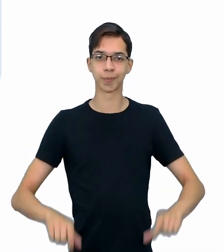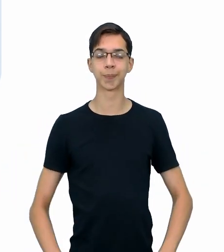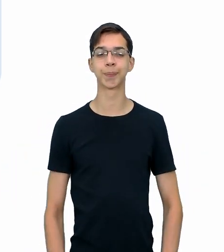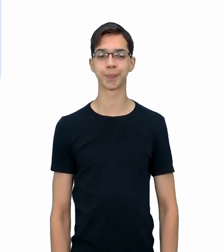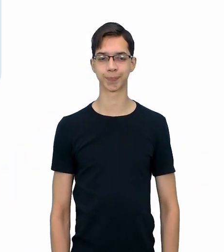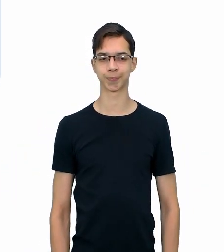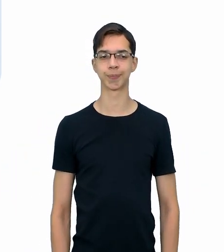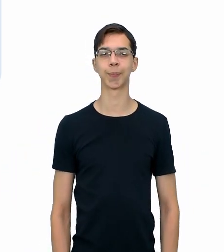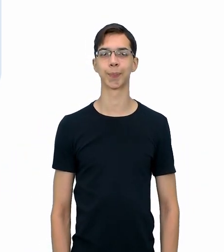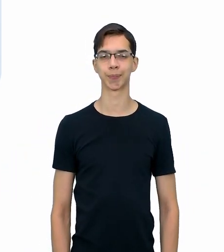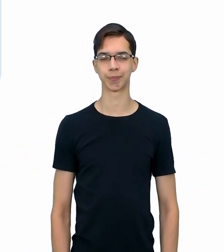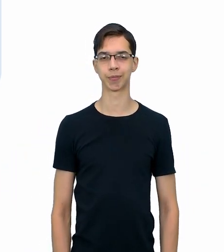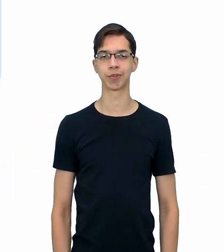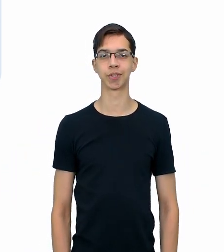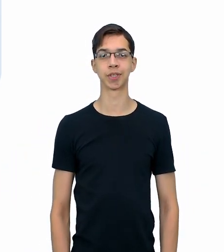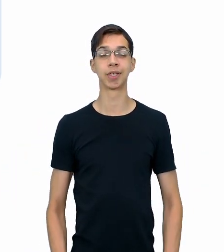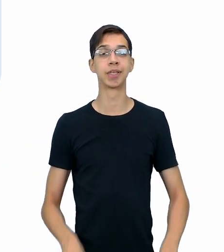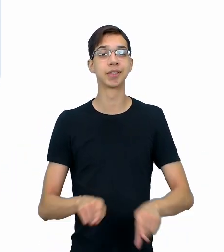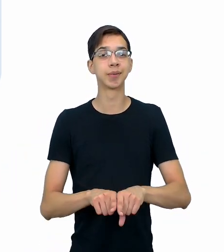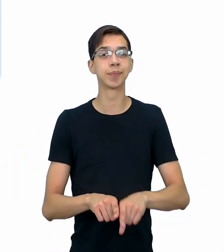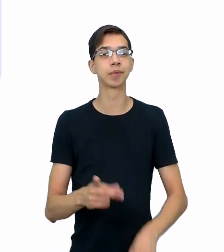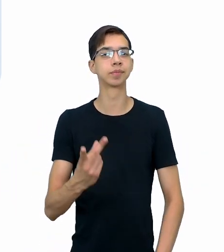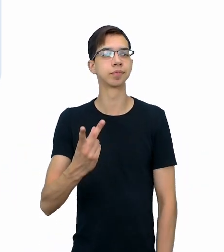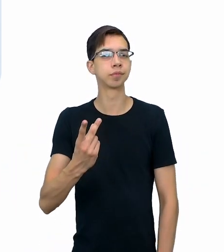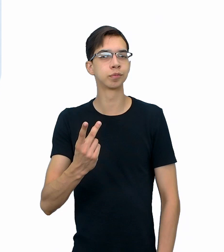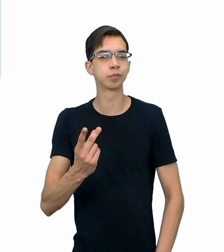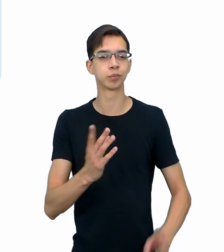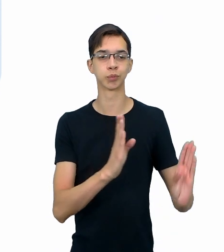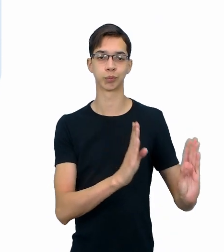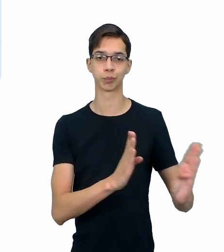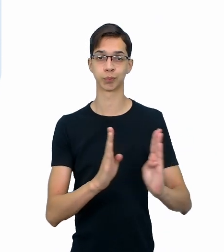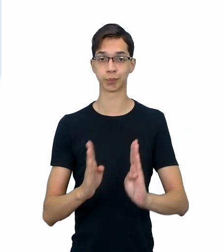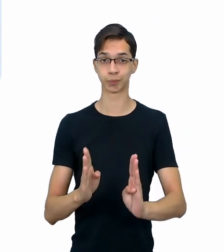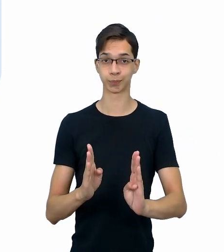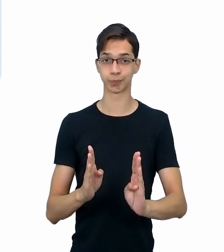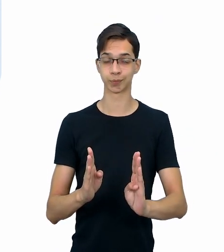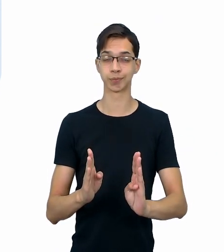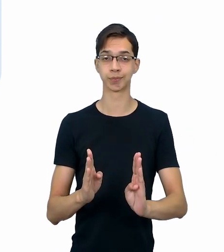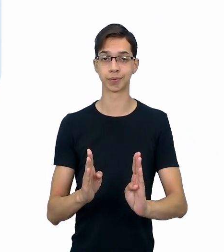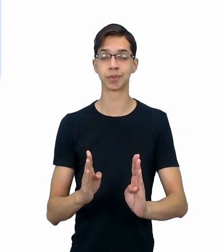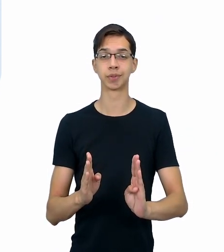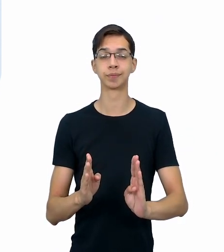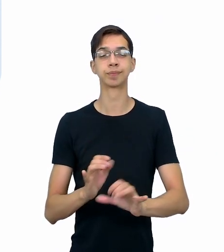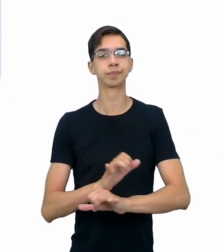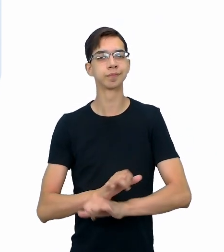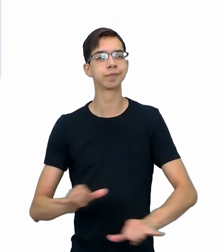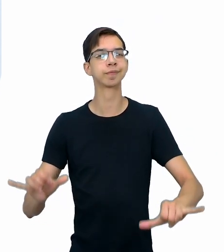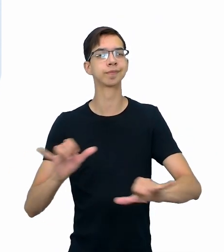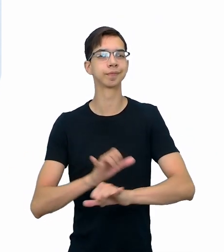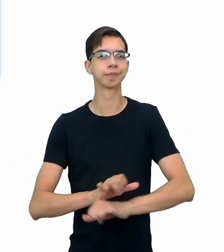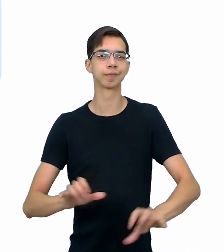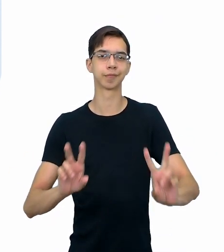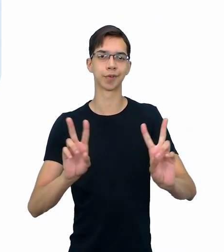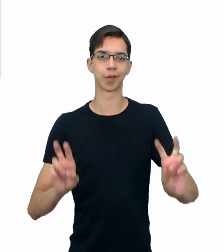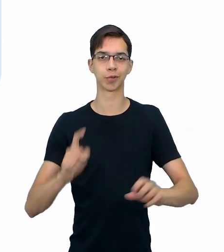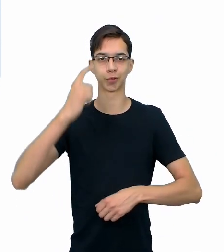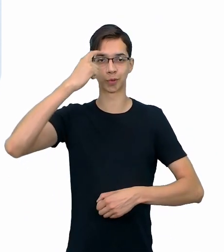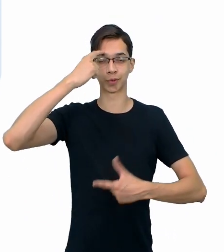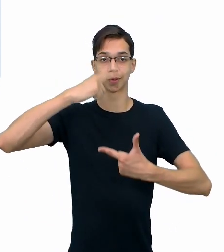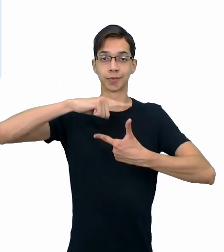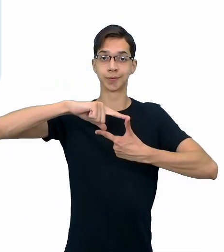incógnita. E, em seguida, nosso segundo momento, a gente vai discutir sobre o pensamento geométrico a partir de